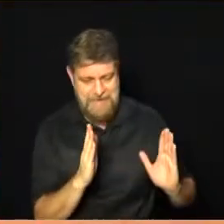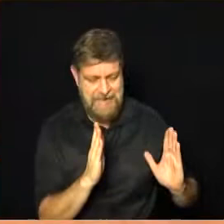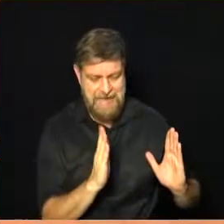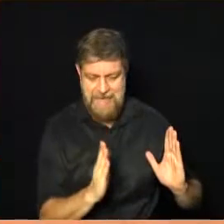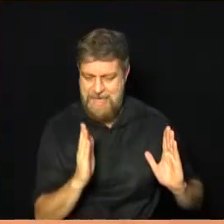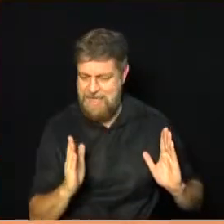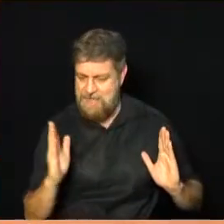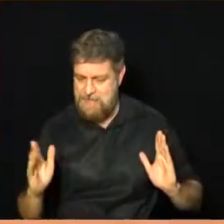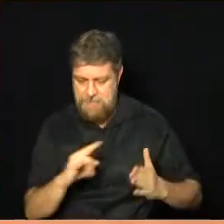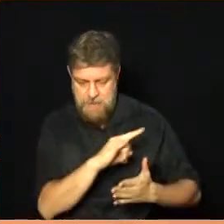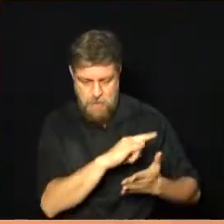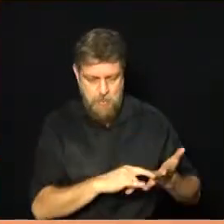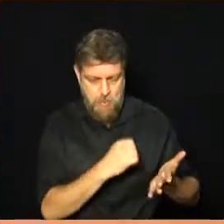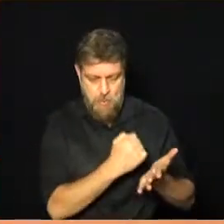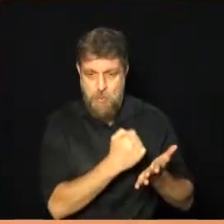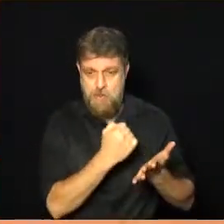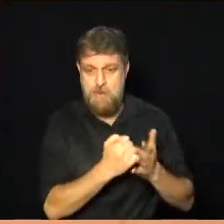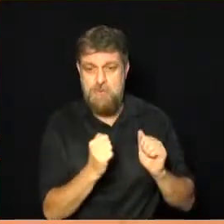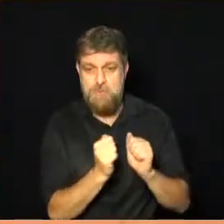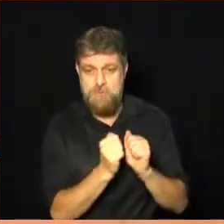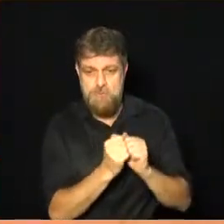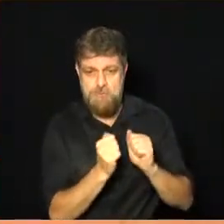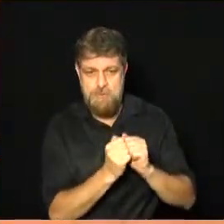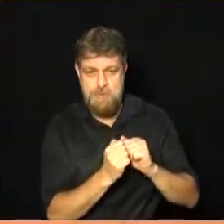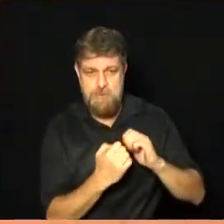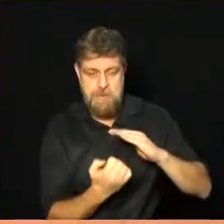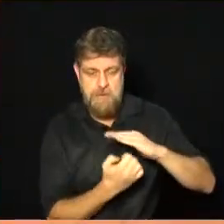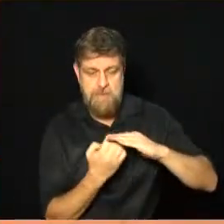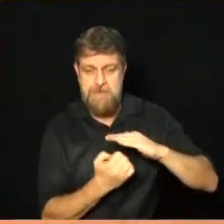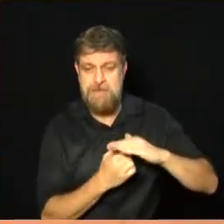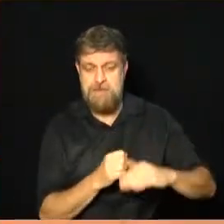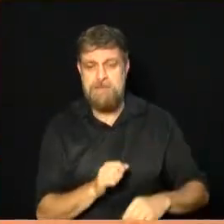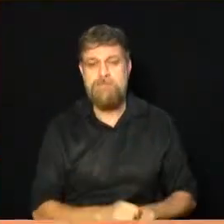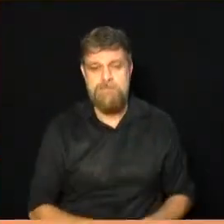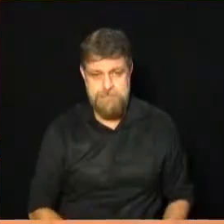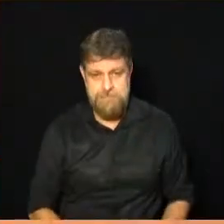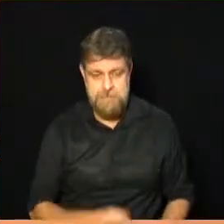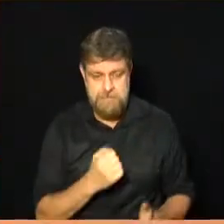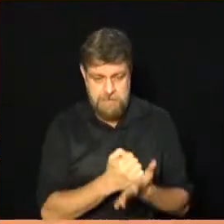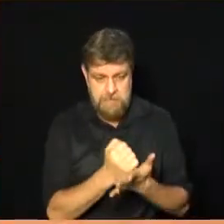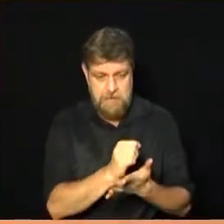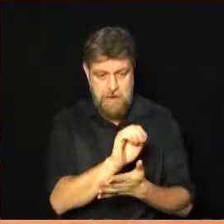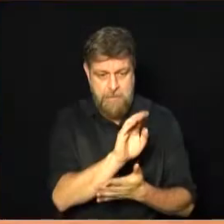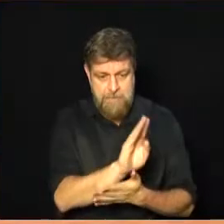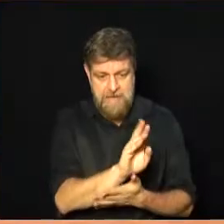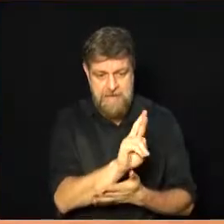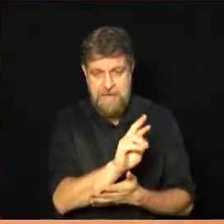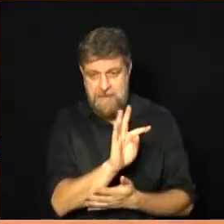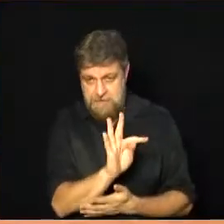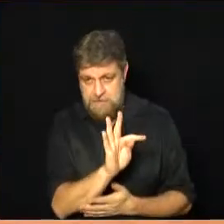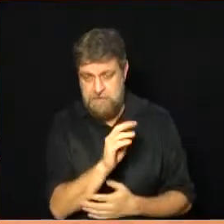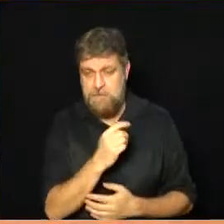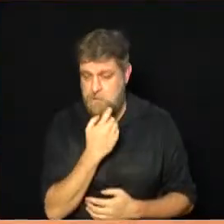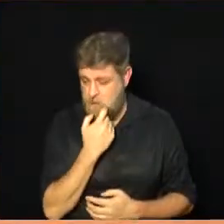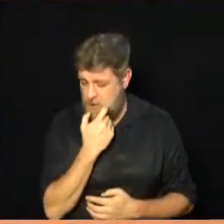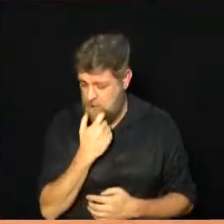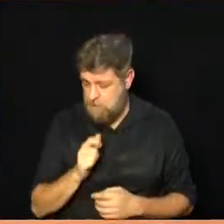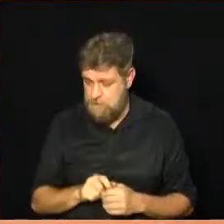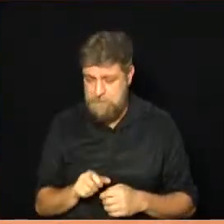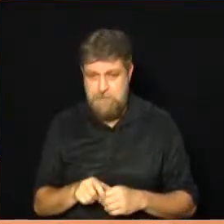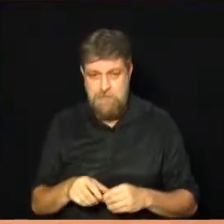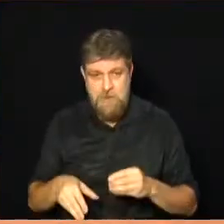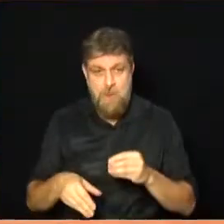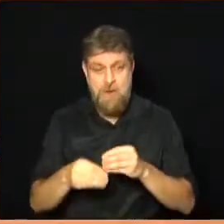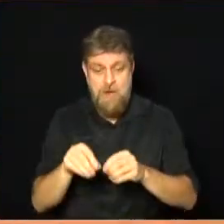do contrato firmado com o consórcio BRT. Vale ressaltar que a extensão é apenas um aditivo